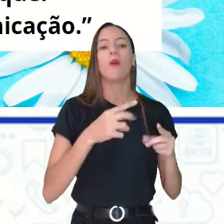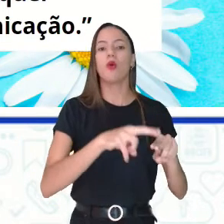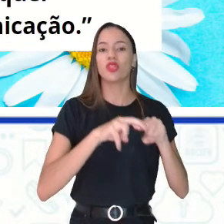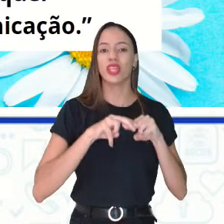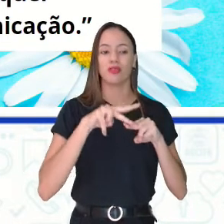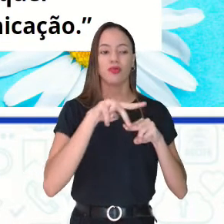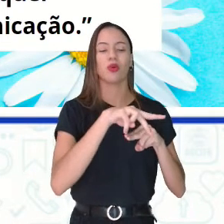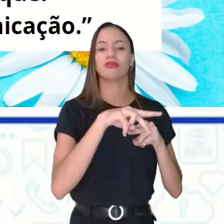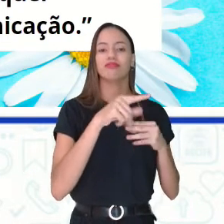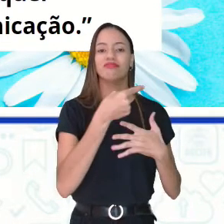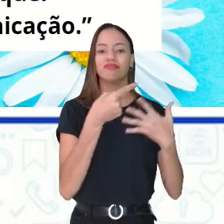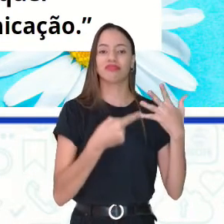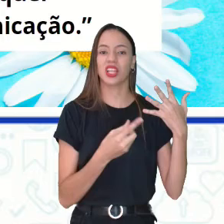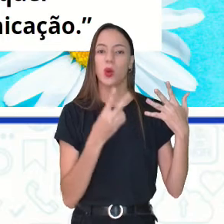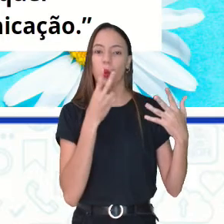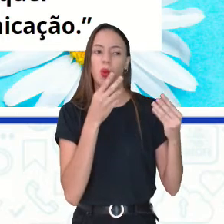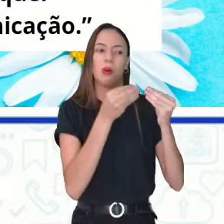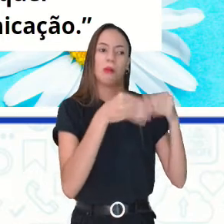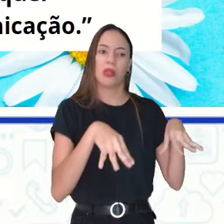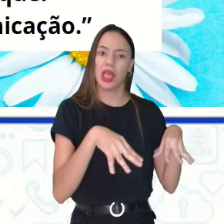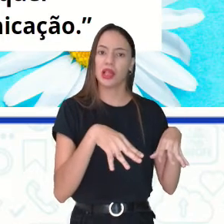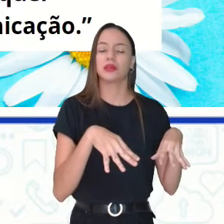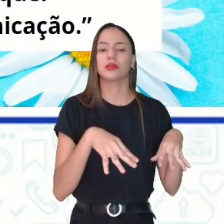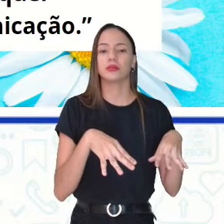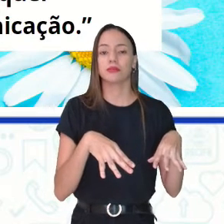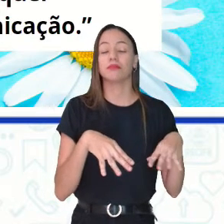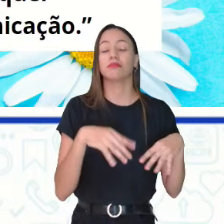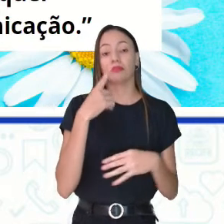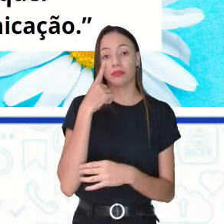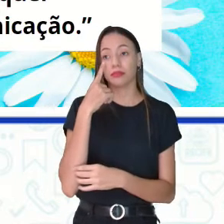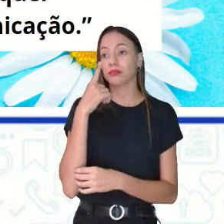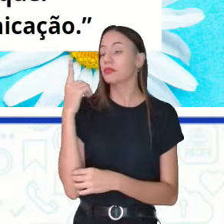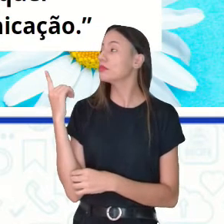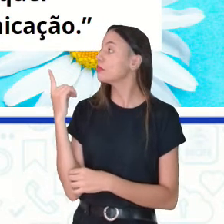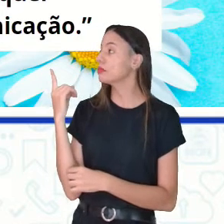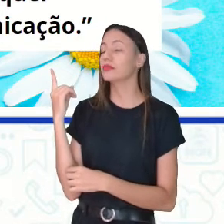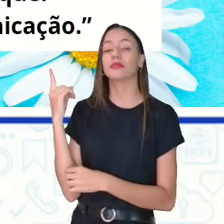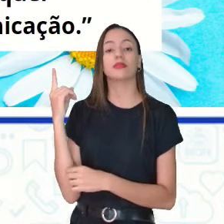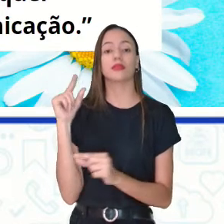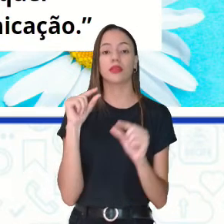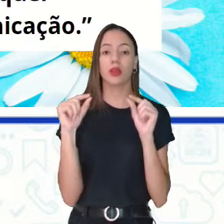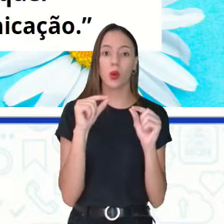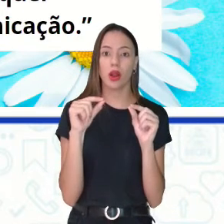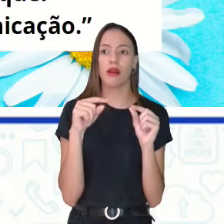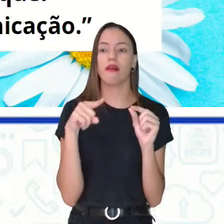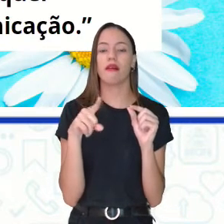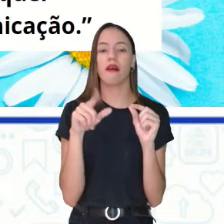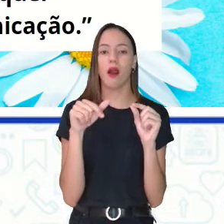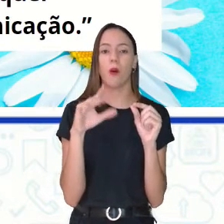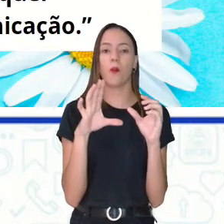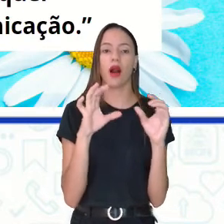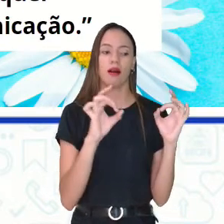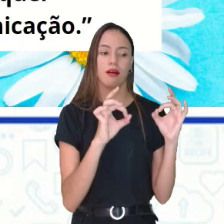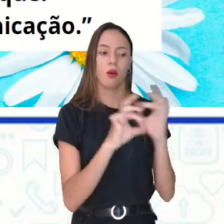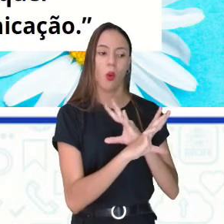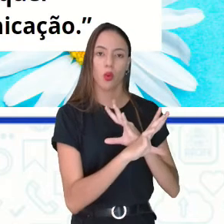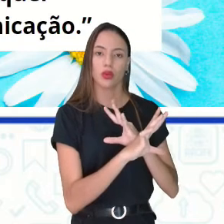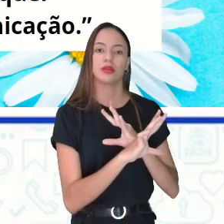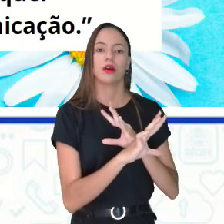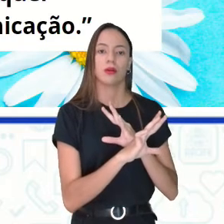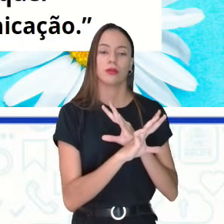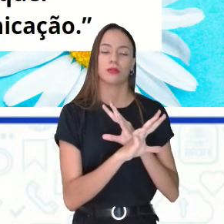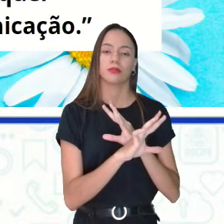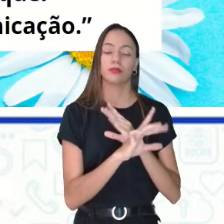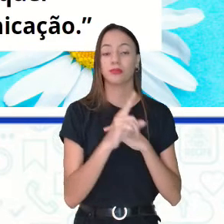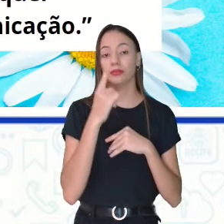é? Aí nós vemos aí uma conjunção aí de conclusão, não é? Então, nós temos